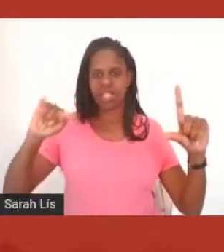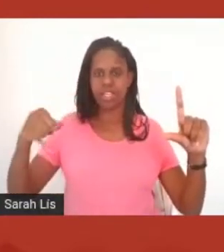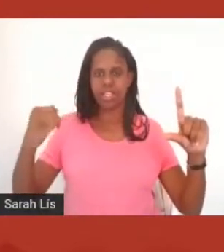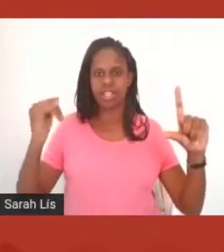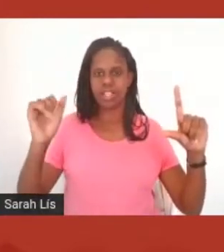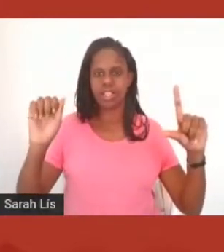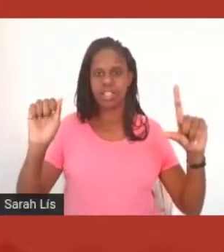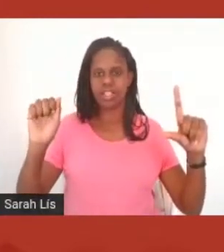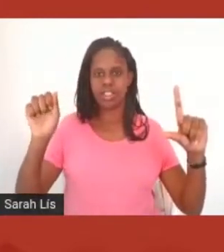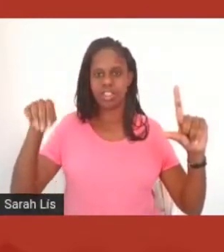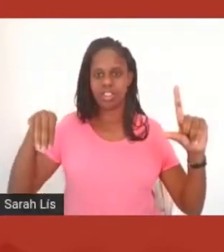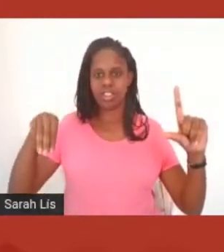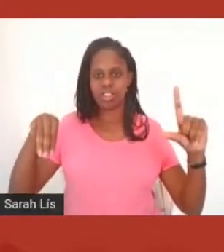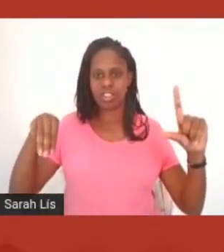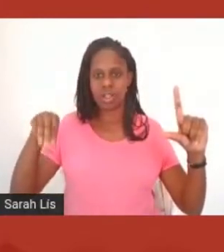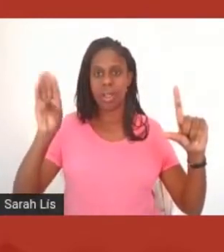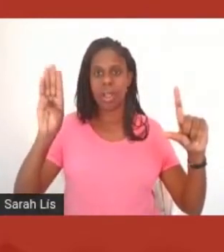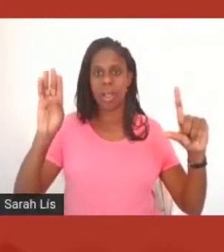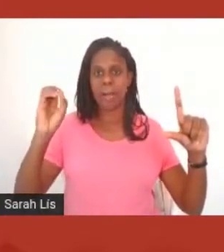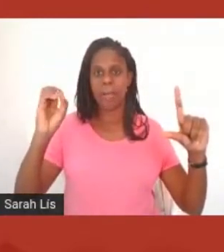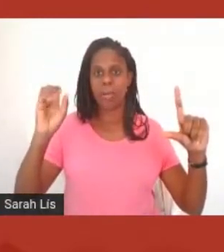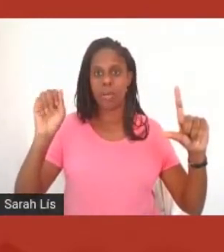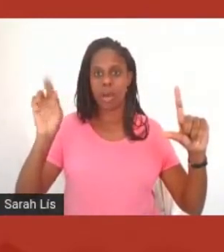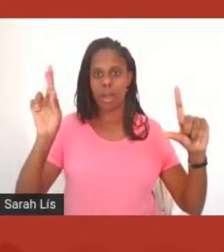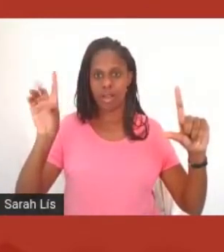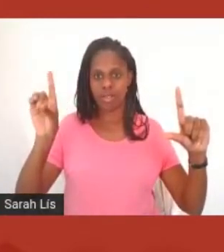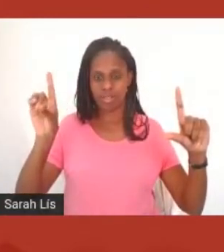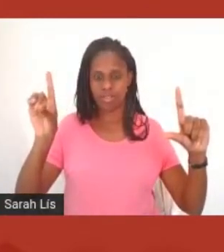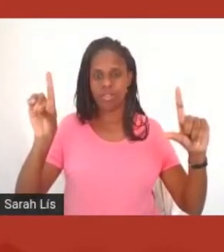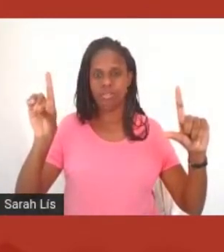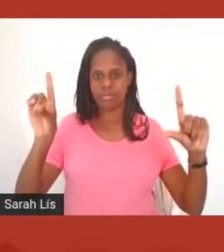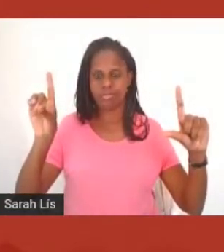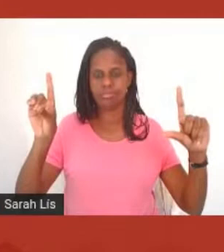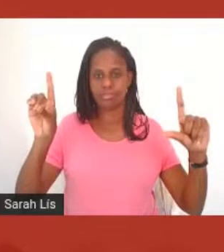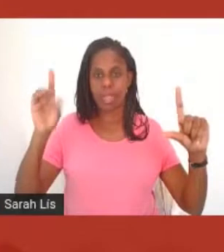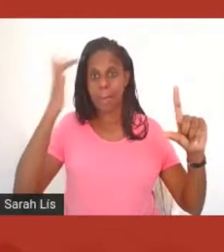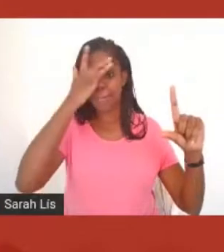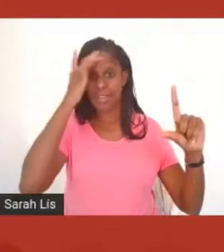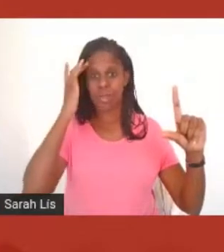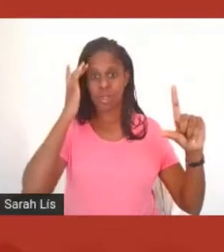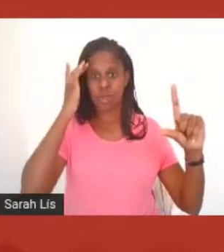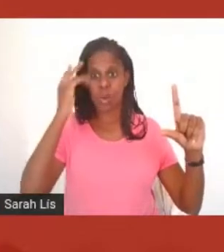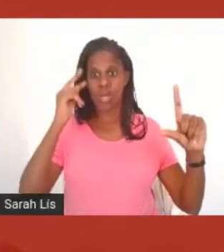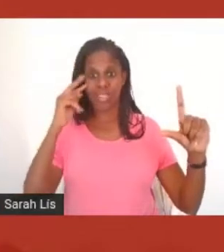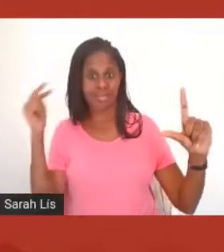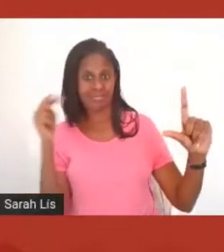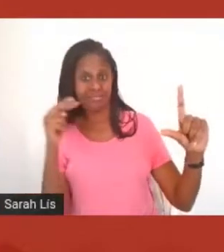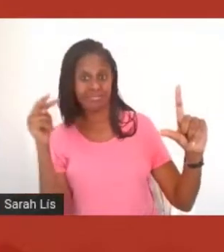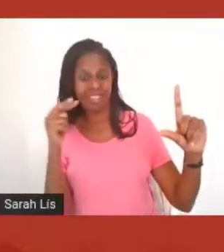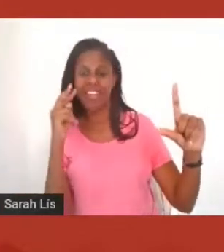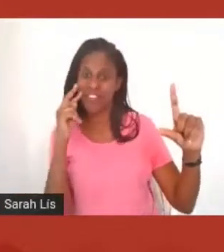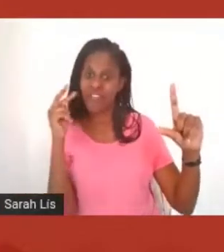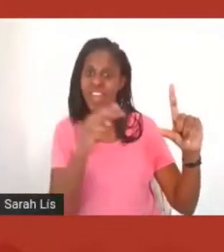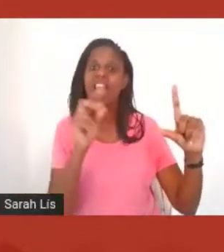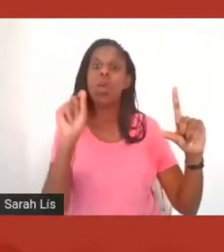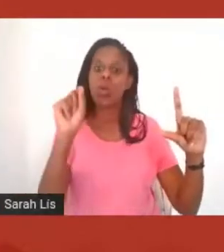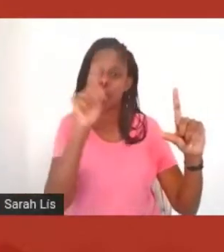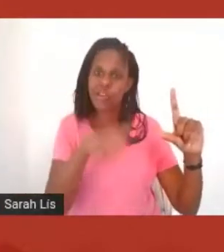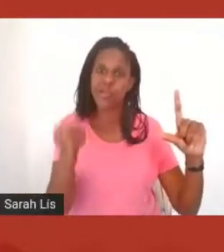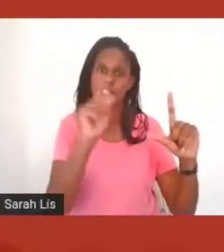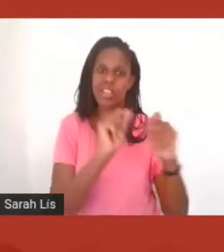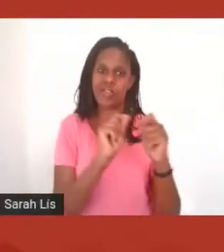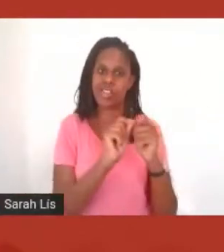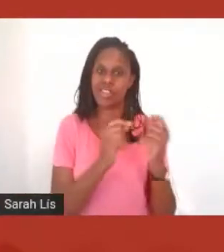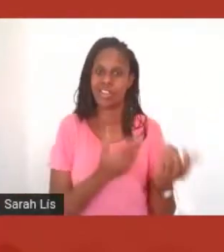Para as pessoas que estão ouvintes verem o que vocês estão fazendo. Eu vou fazer isso. O Conrado ia fazer isso, mas ele